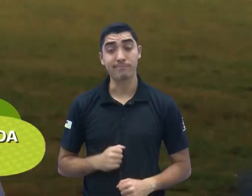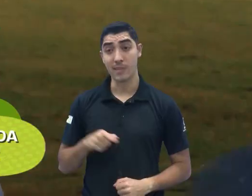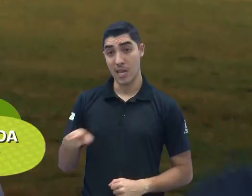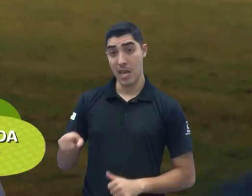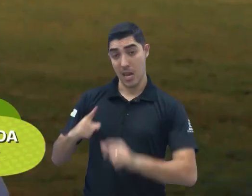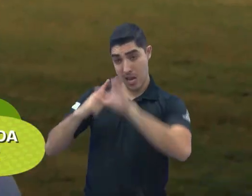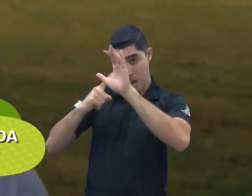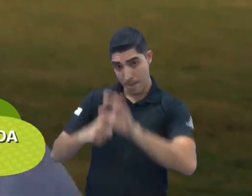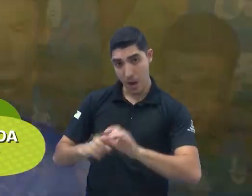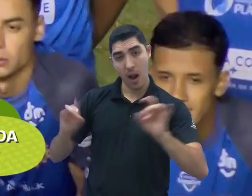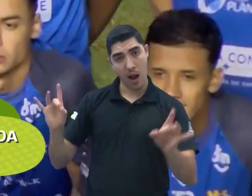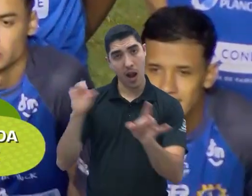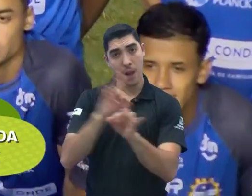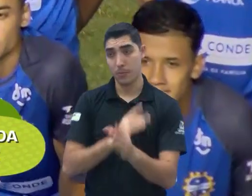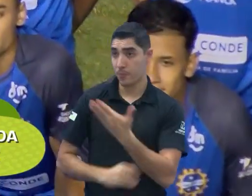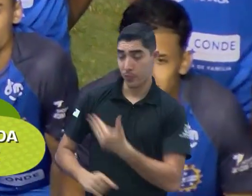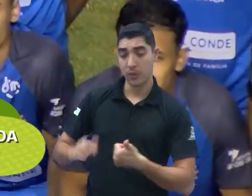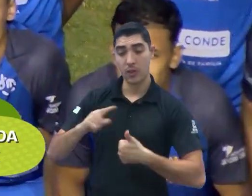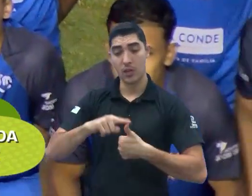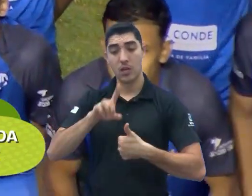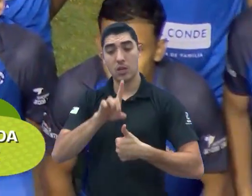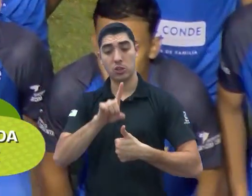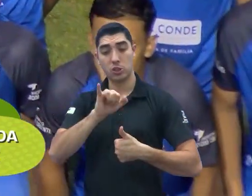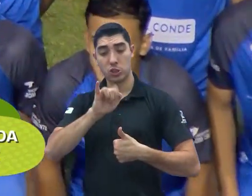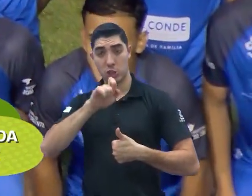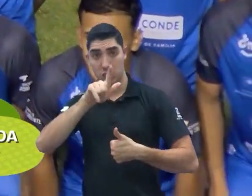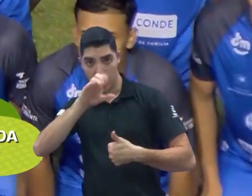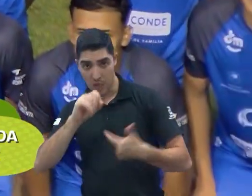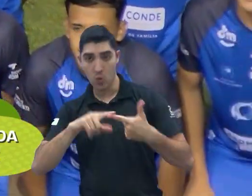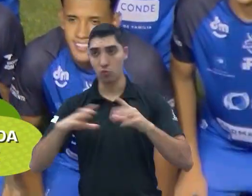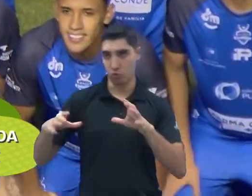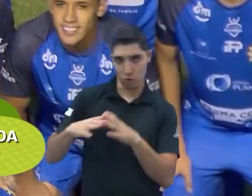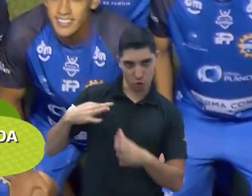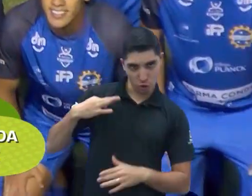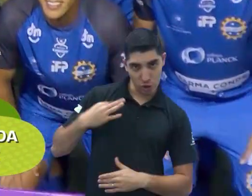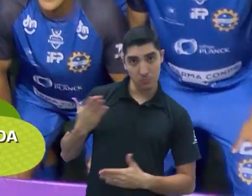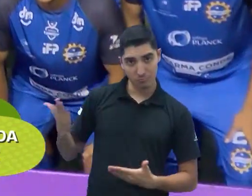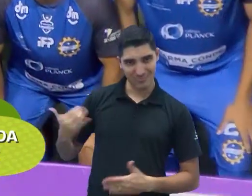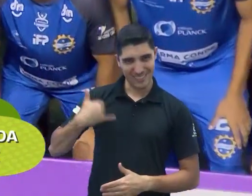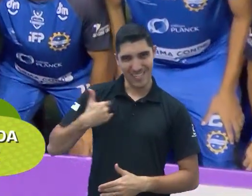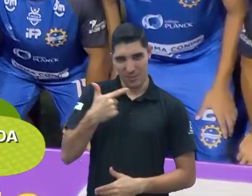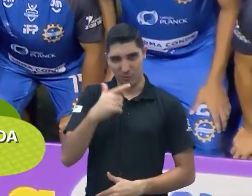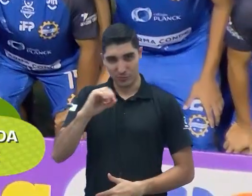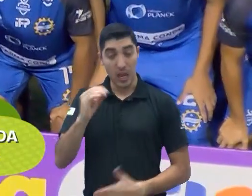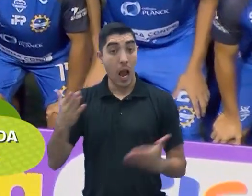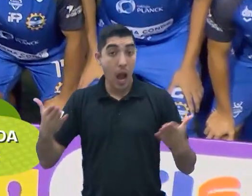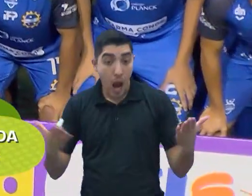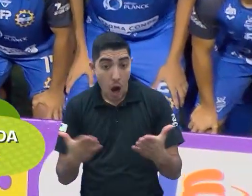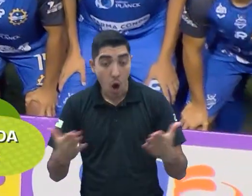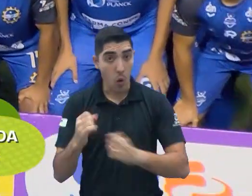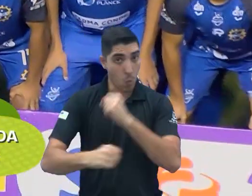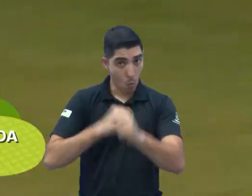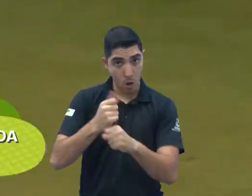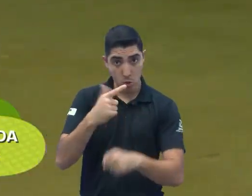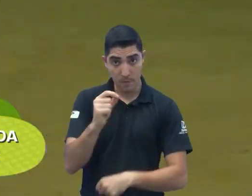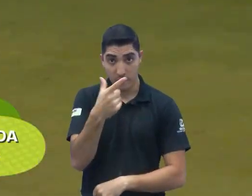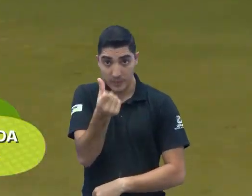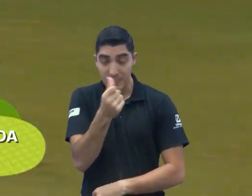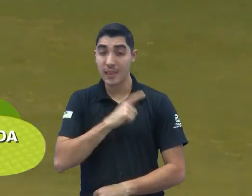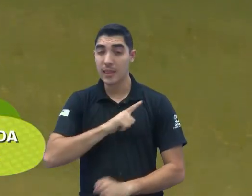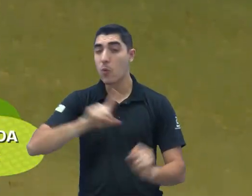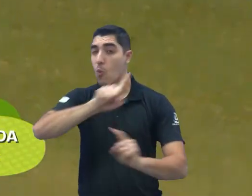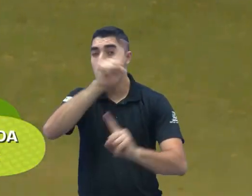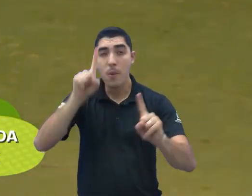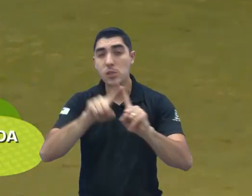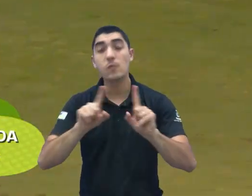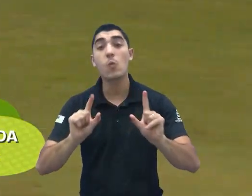Diego Daniel e o time sub-20 do São José têm um objetivo bem claro para o ano de 2026. O de